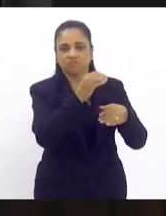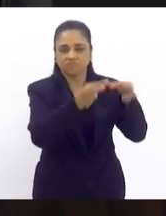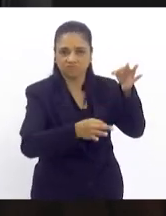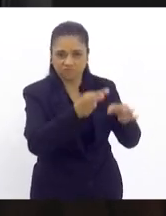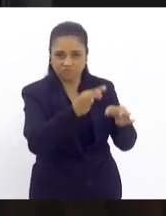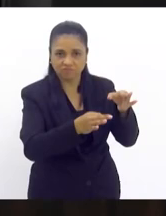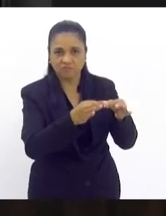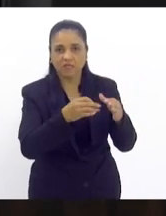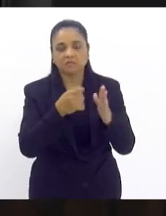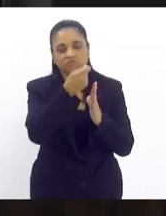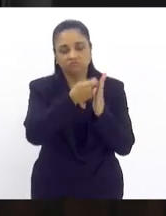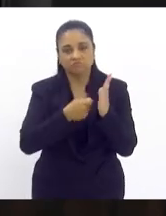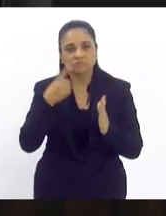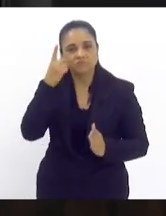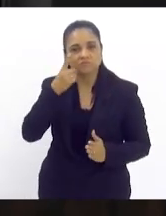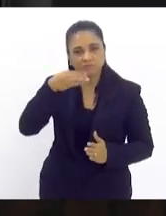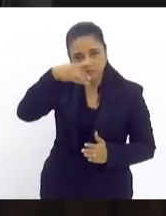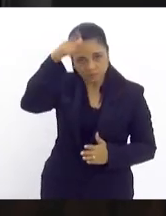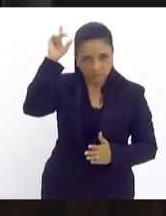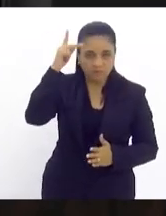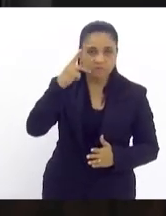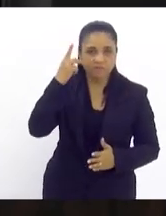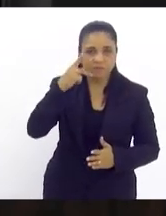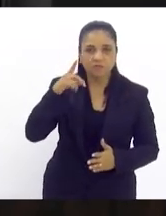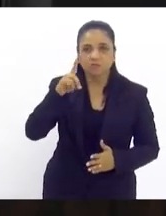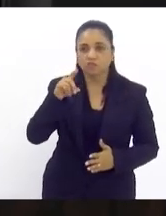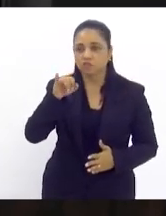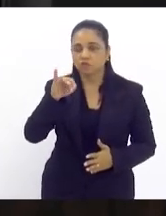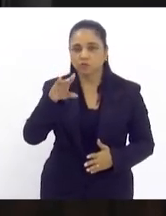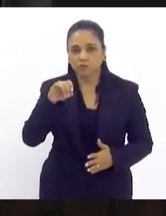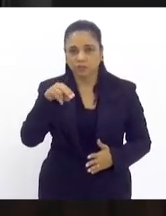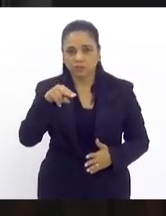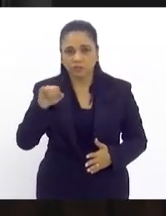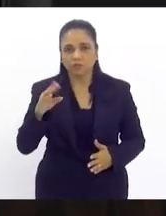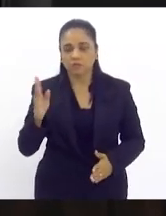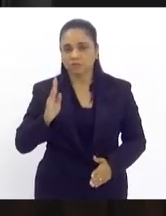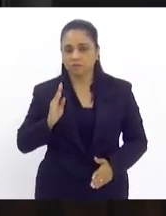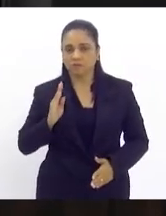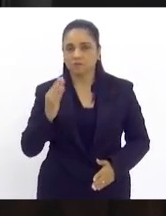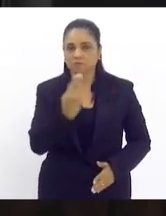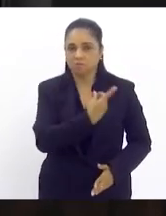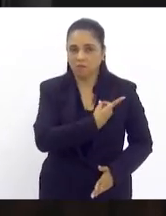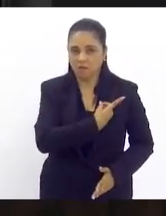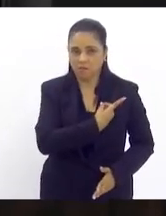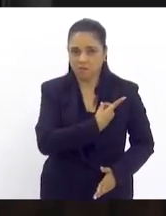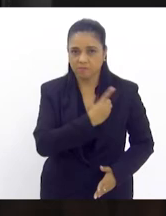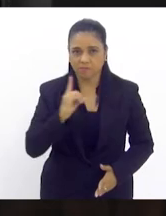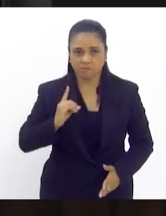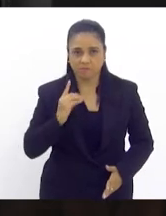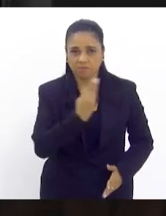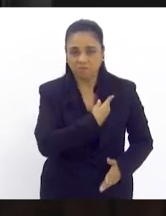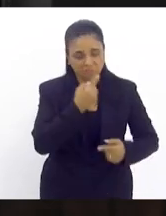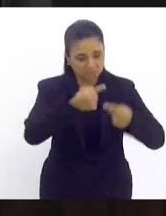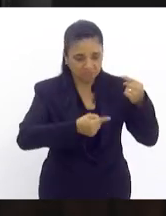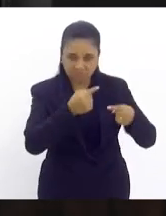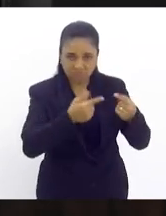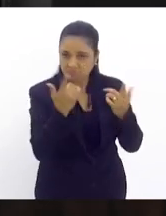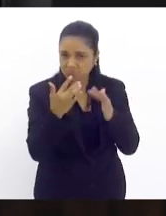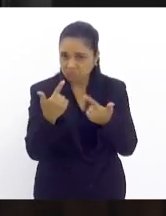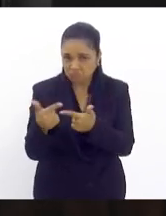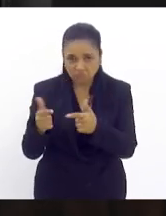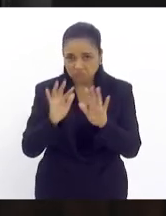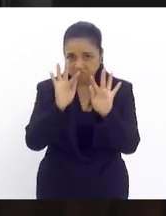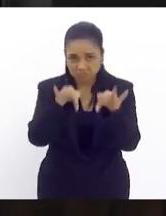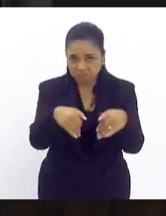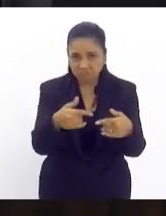Relatores, deputados Luiz Paulo, Dionísio Lins e Dani Balbi. Em discussão. Não havendo quem queira discutir, encerrada a